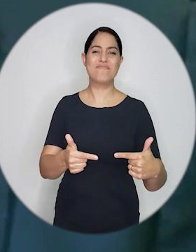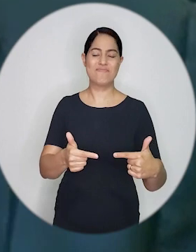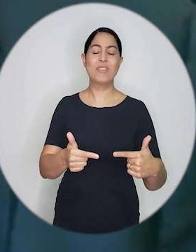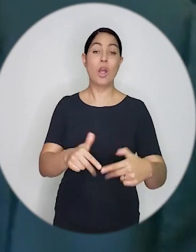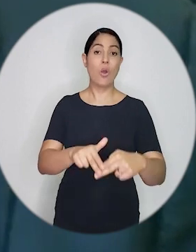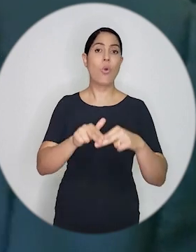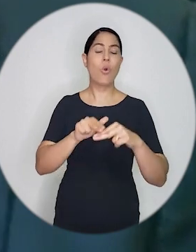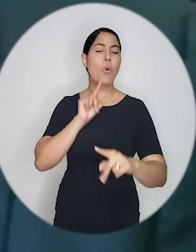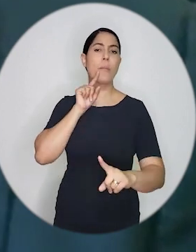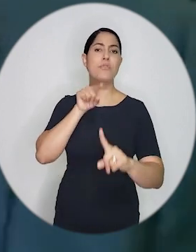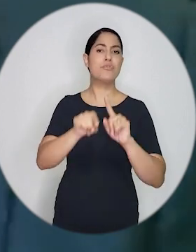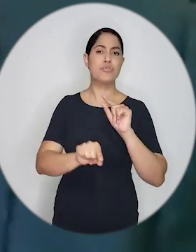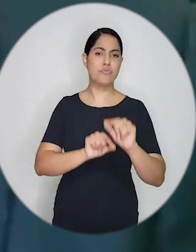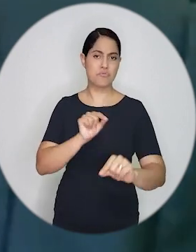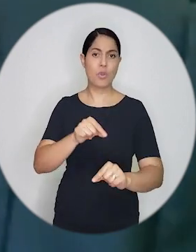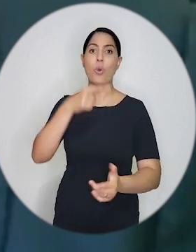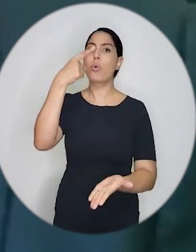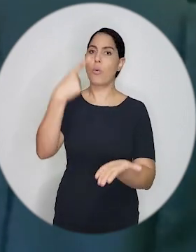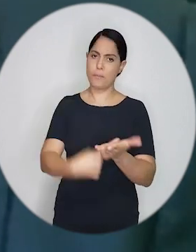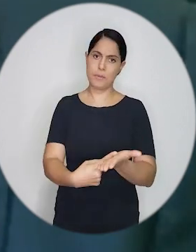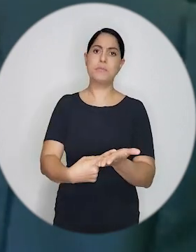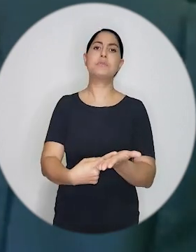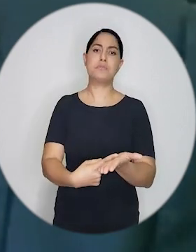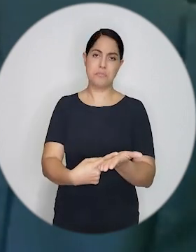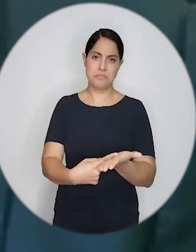que tem como